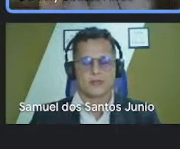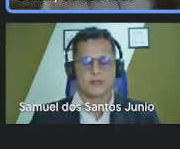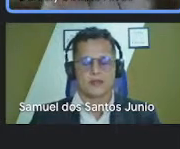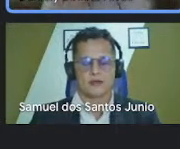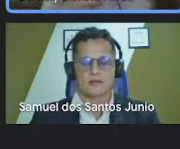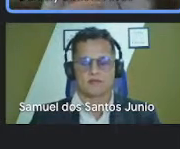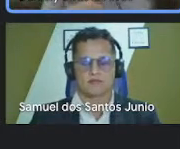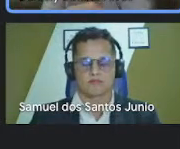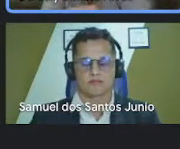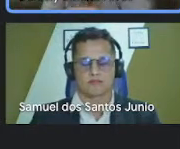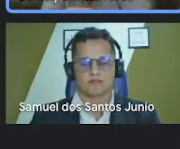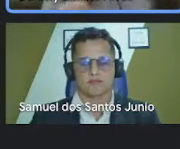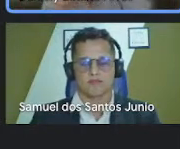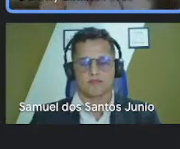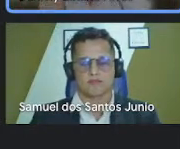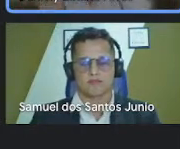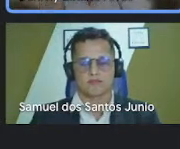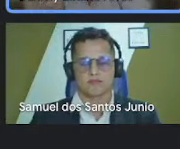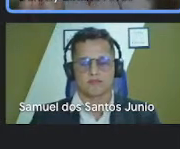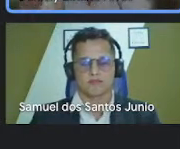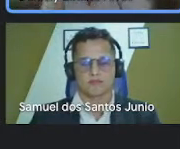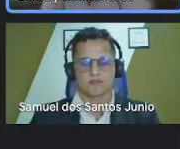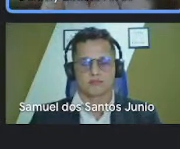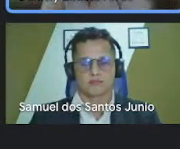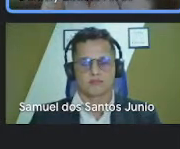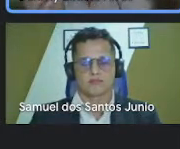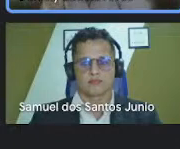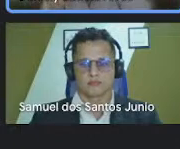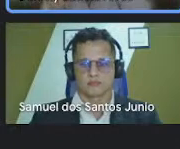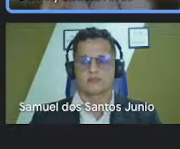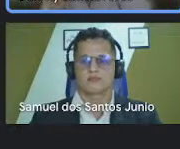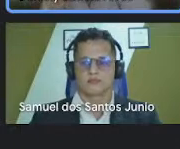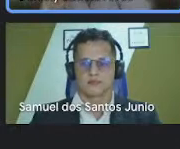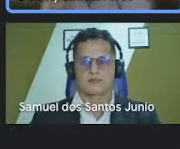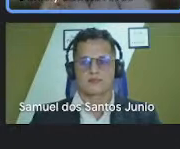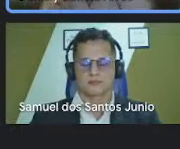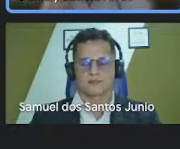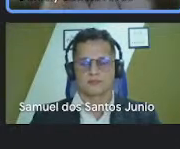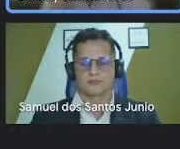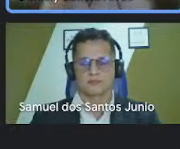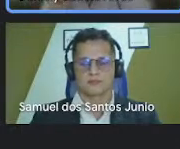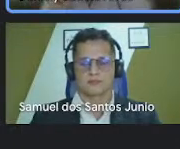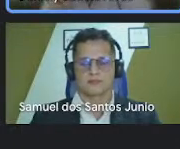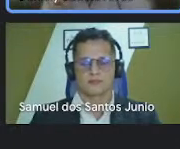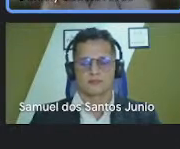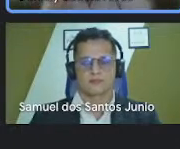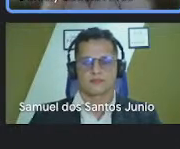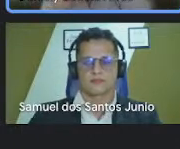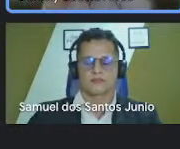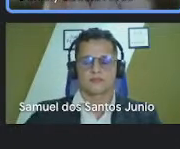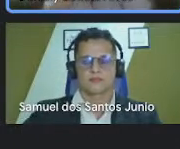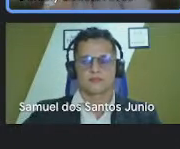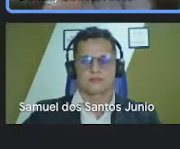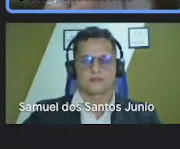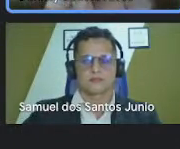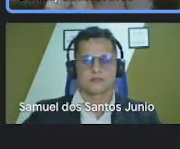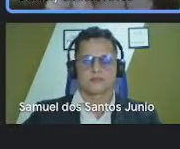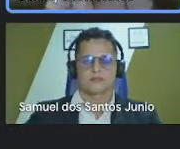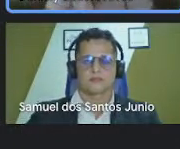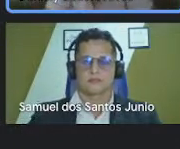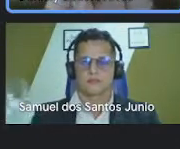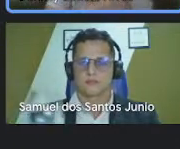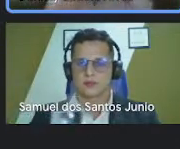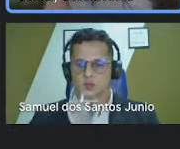para a realização dessa pesquisa, os benefícios disso. Lembrando que riscos e benefícios é ao